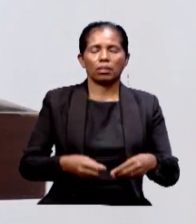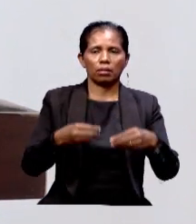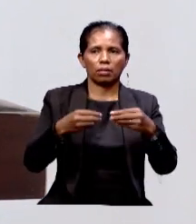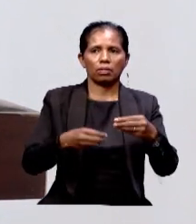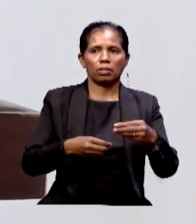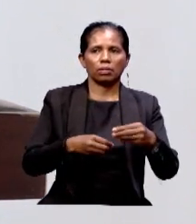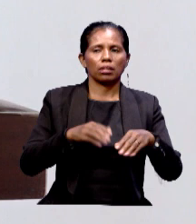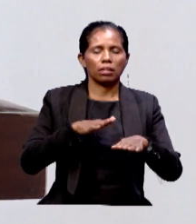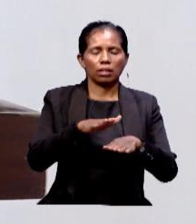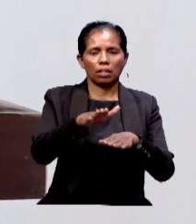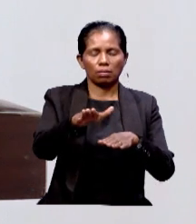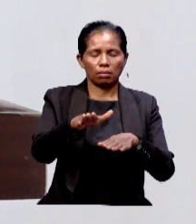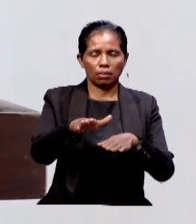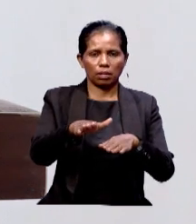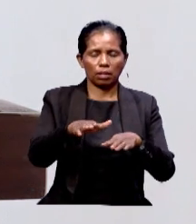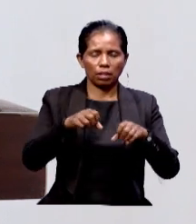a tacilar.